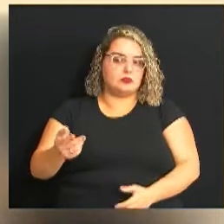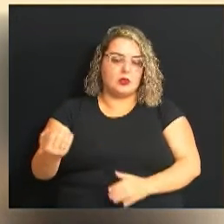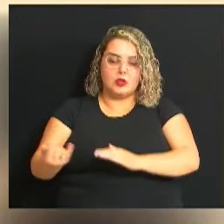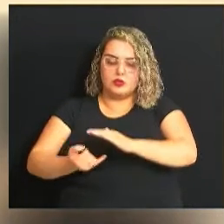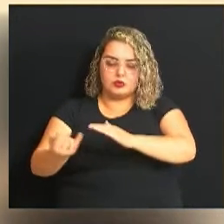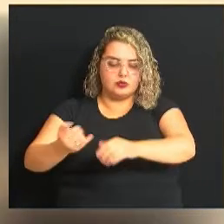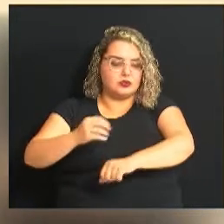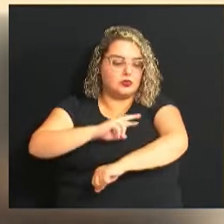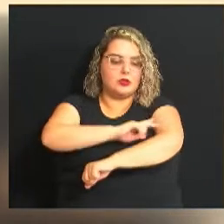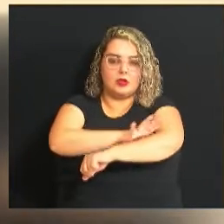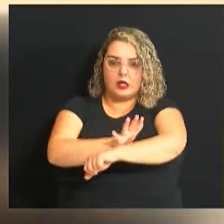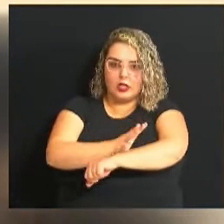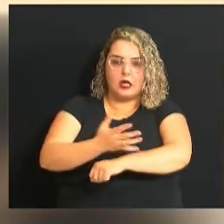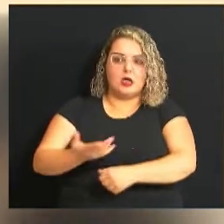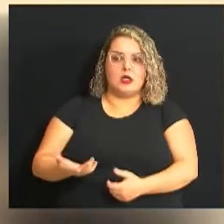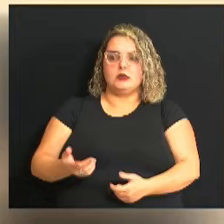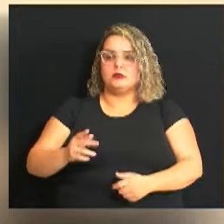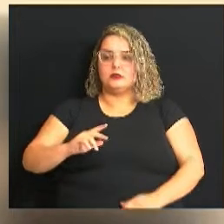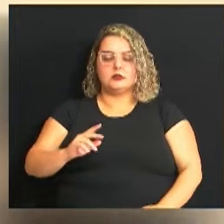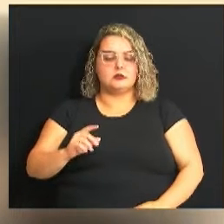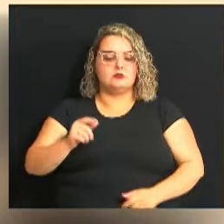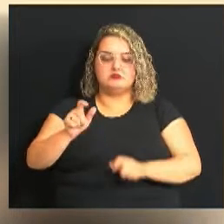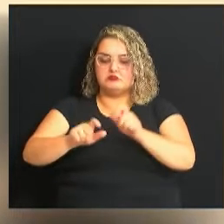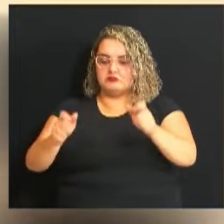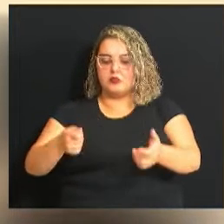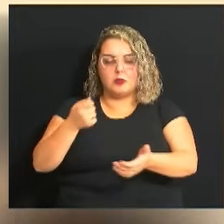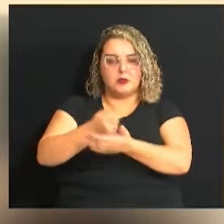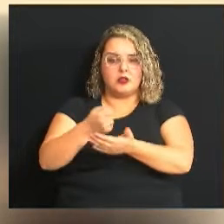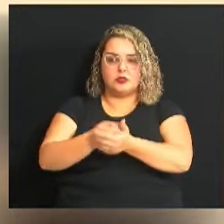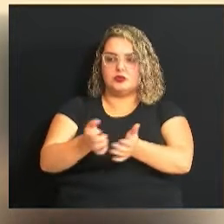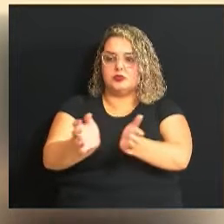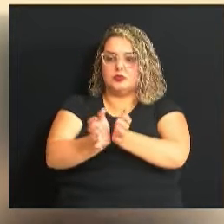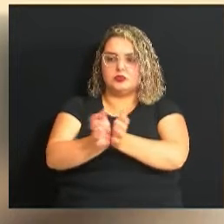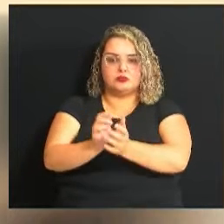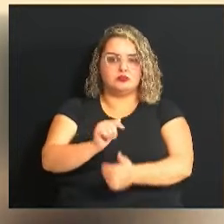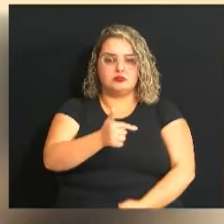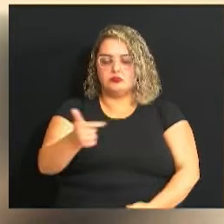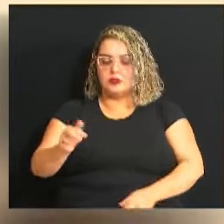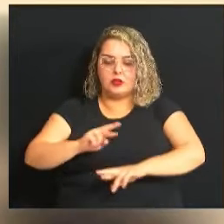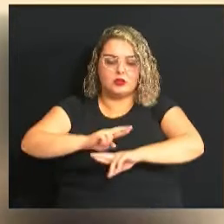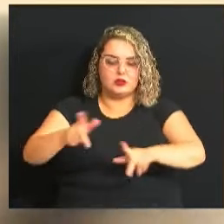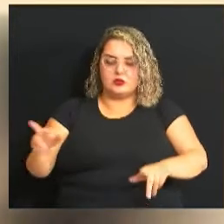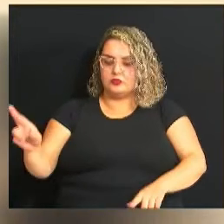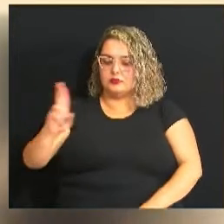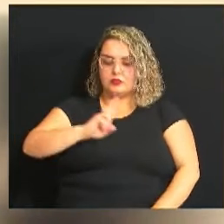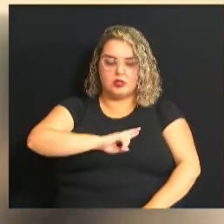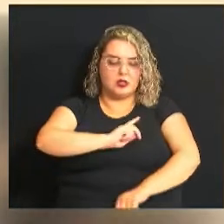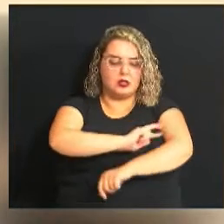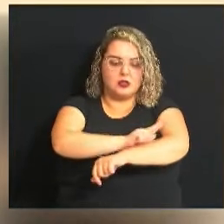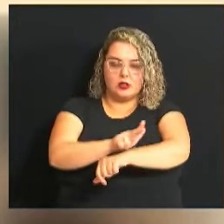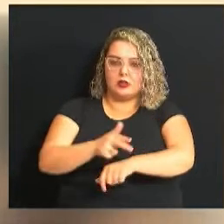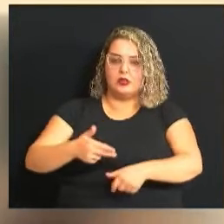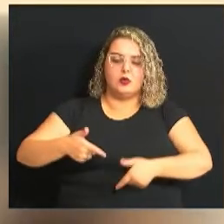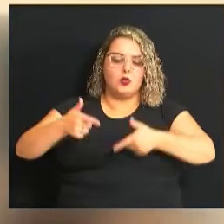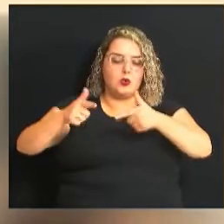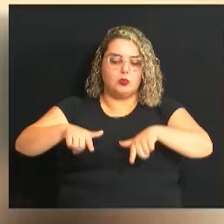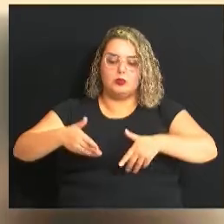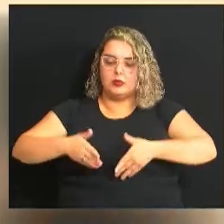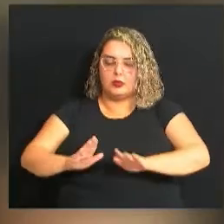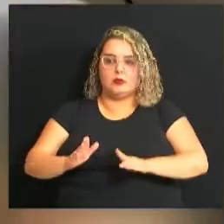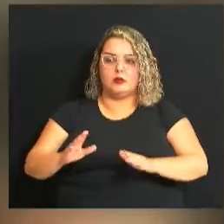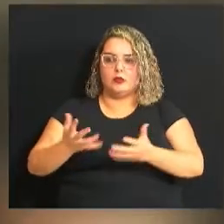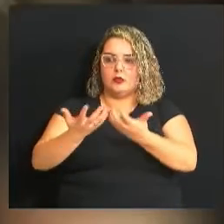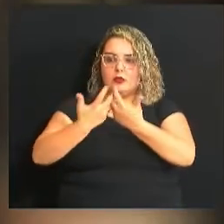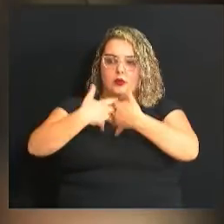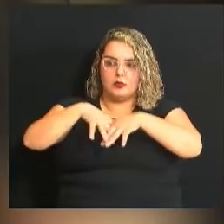nações, a igualdade dos direitos e obrigações dos seres e grupos, sem distinguir a religião, a raça ou nacionalidade, a fraternidade de todos os